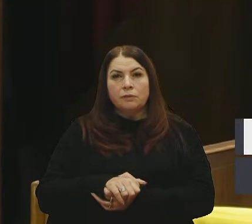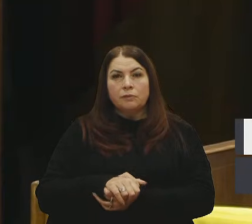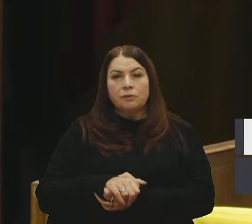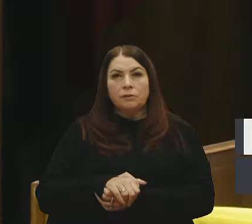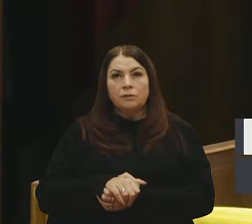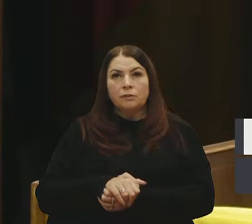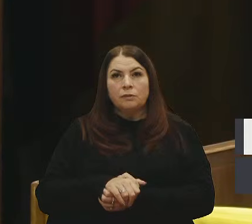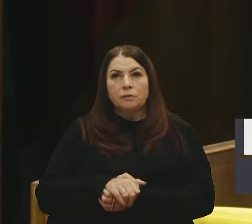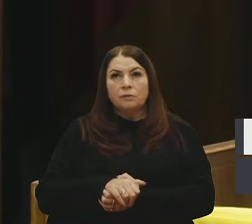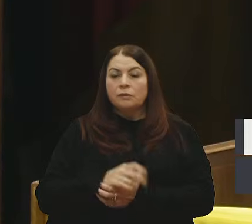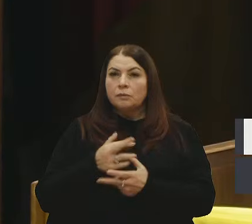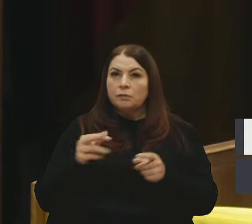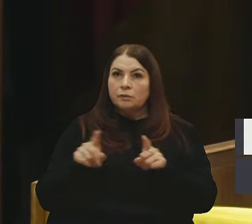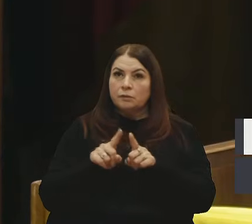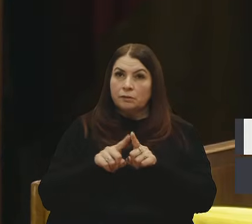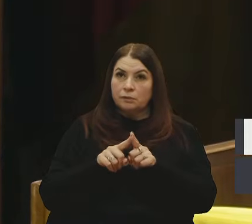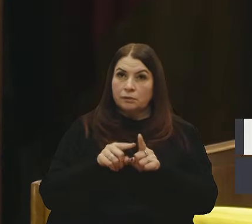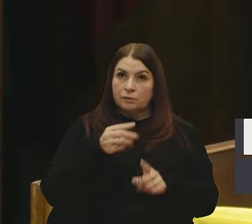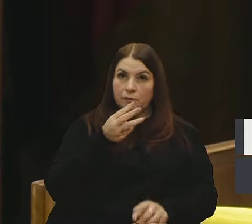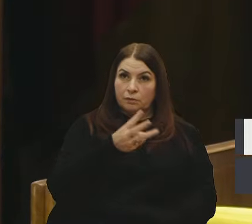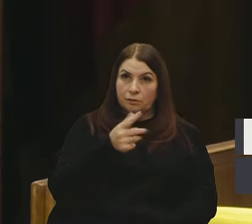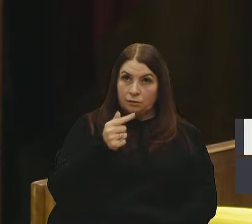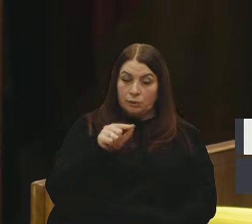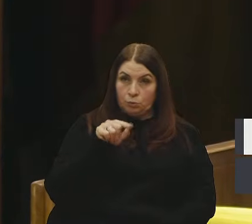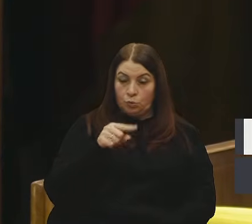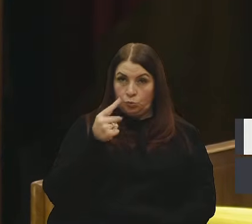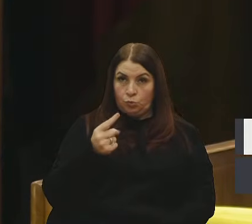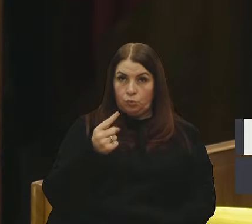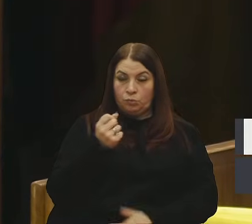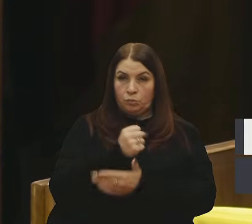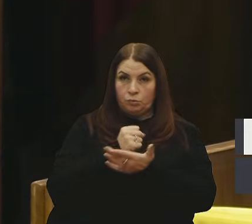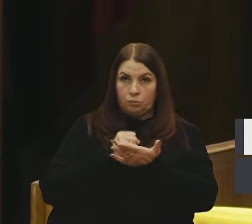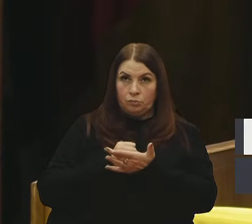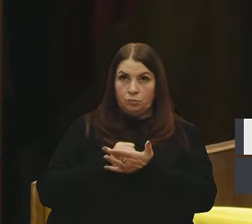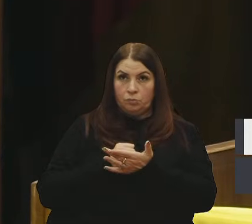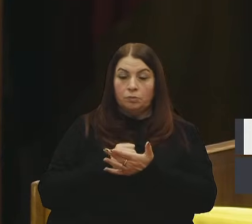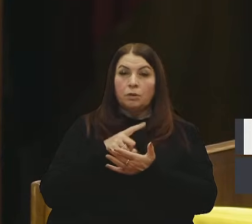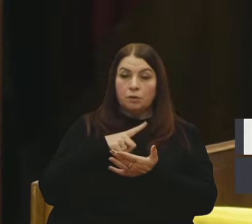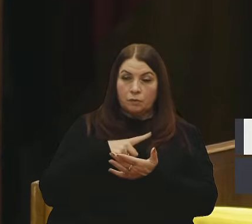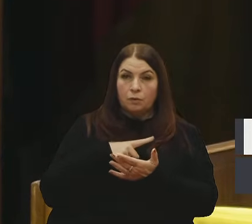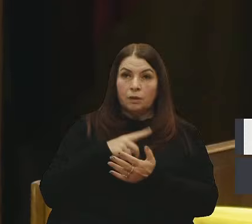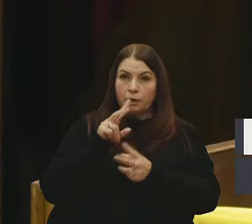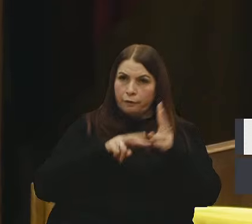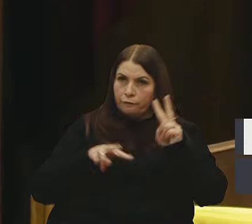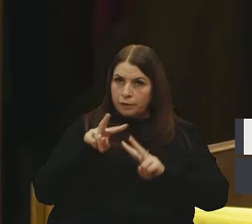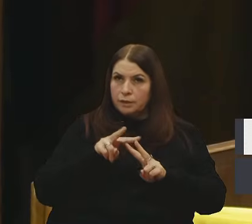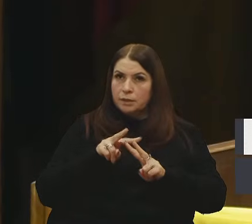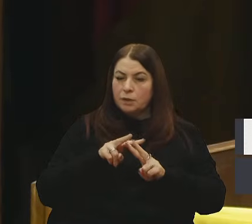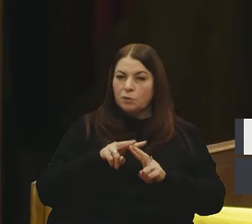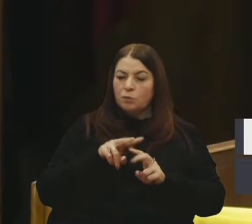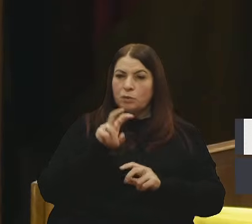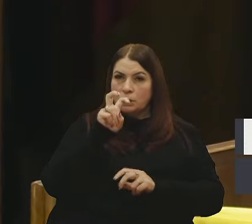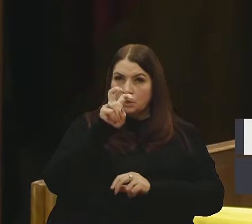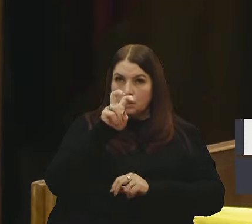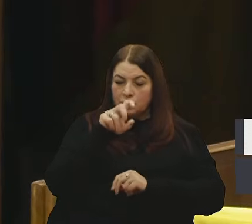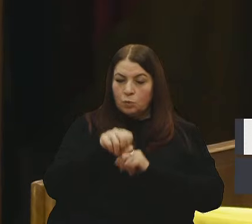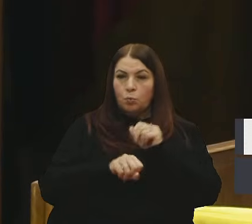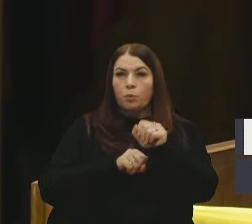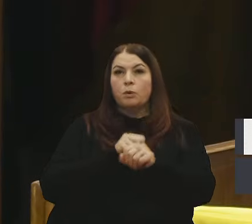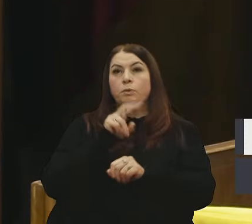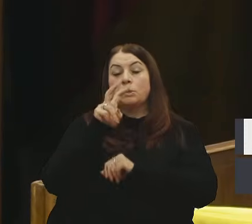Outra coisa. Subcláusula 37.1 do contrato. Haverá revisão quinquenal do contrato,